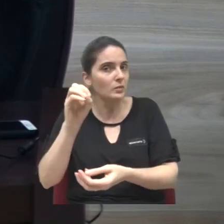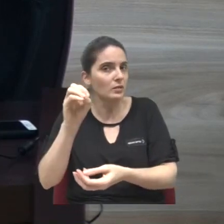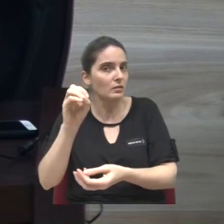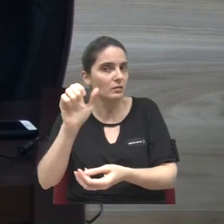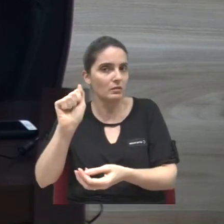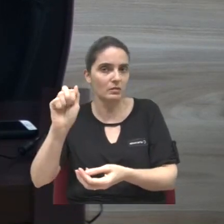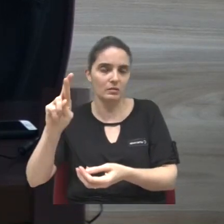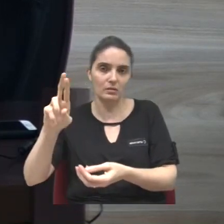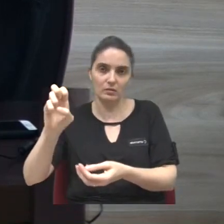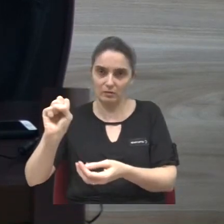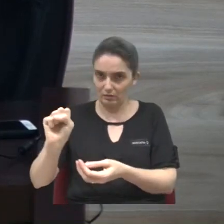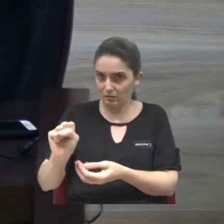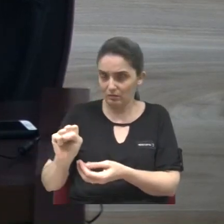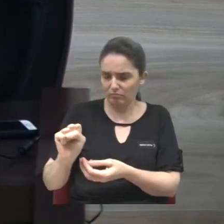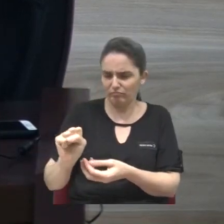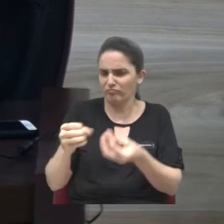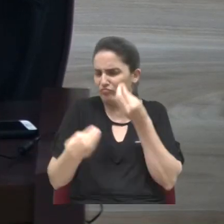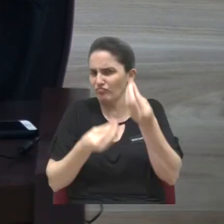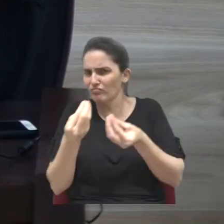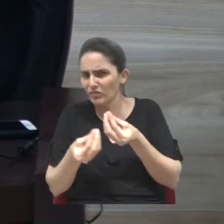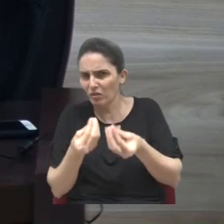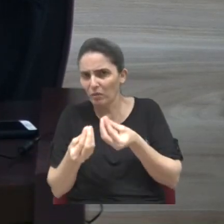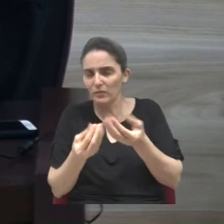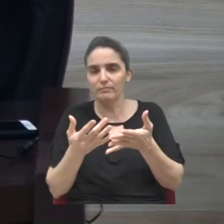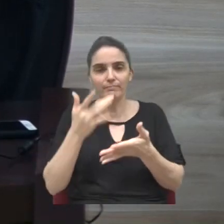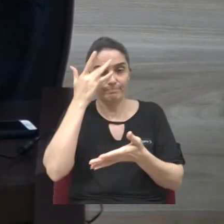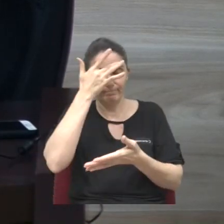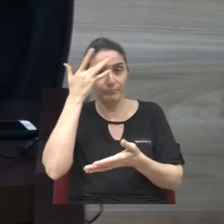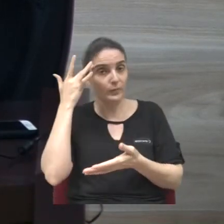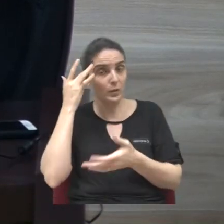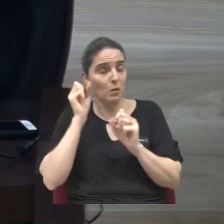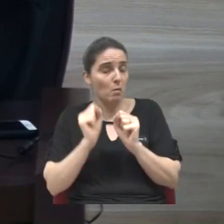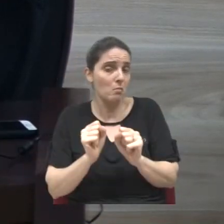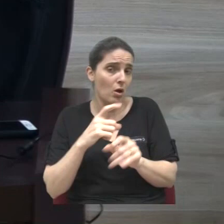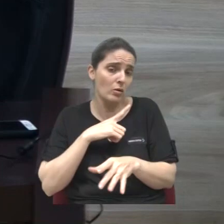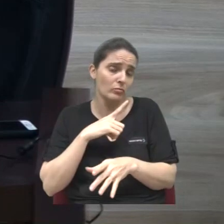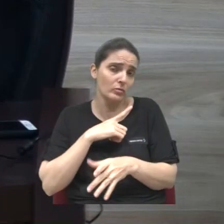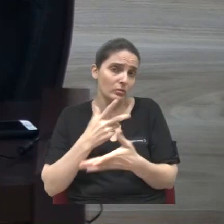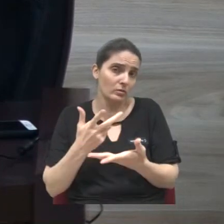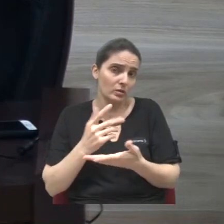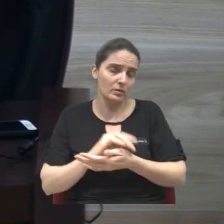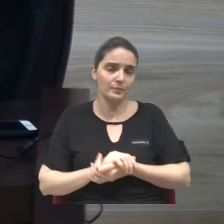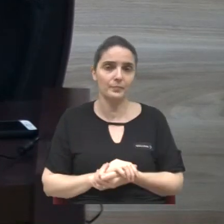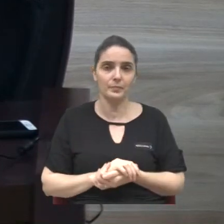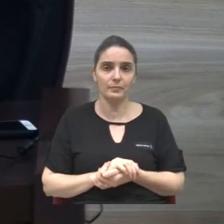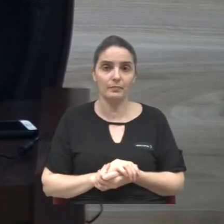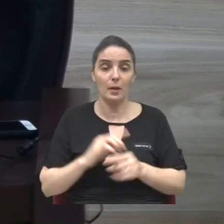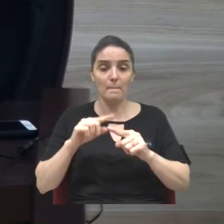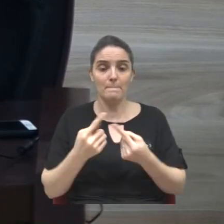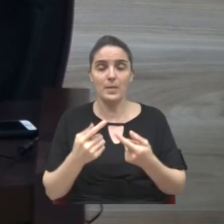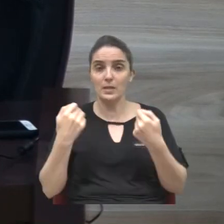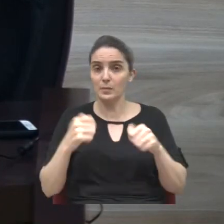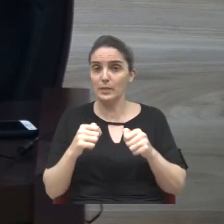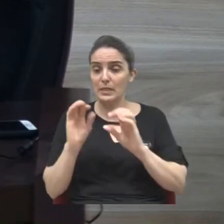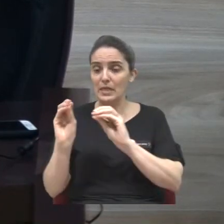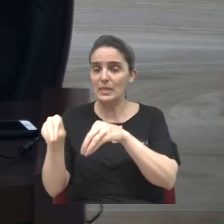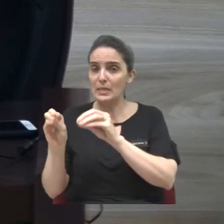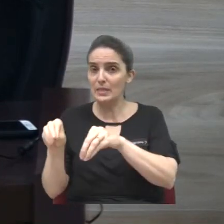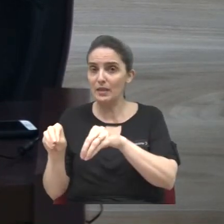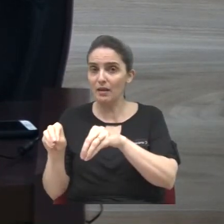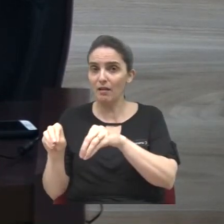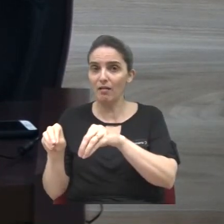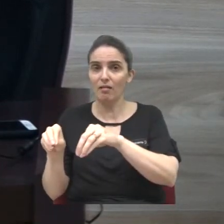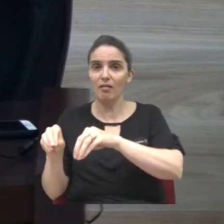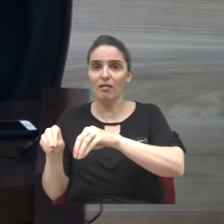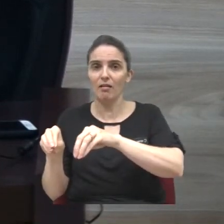sua propriedade, qualquer pessoa pode adotar esse procedimento, instalando o eliminador de ar à luz do que dispõe o